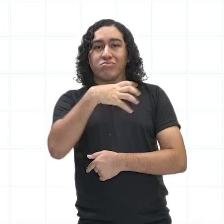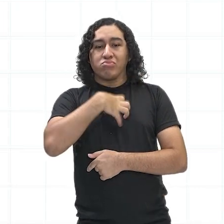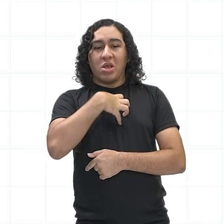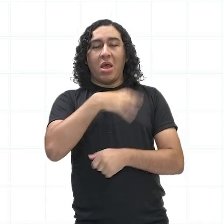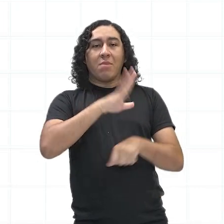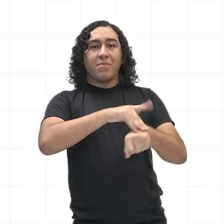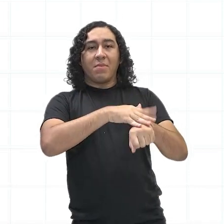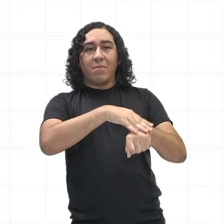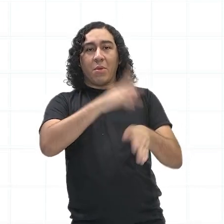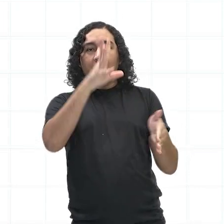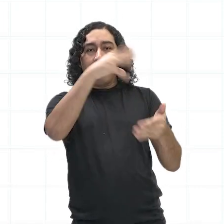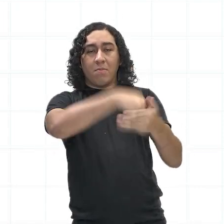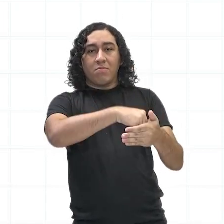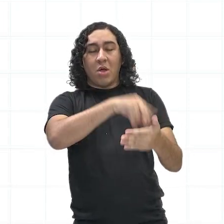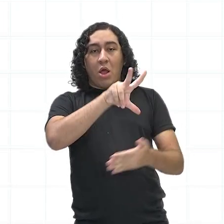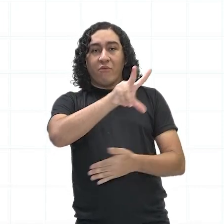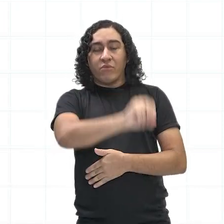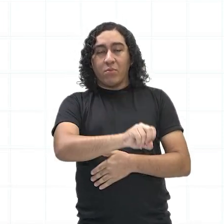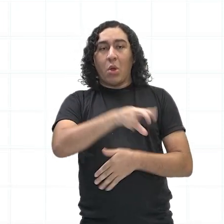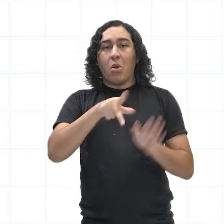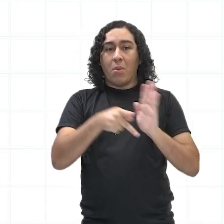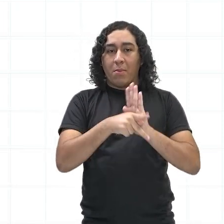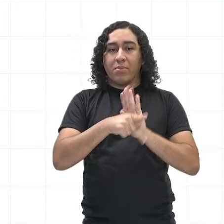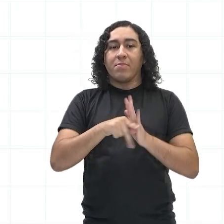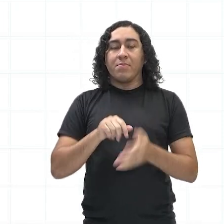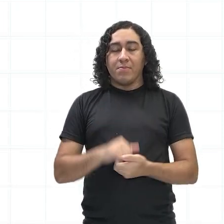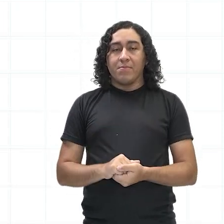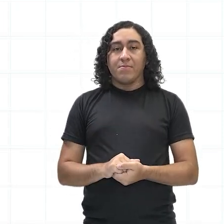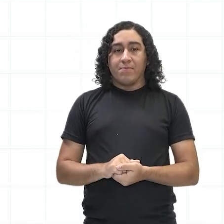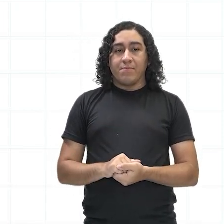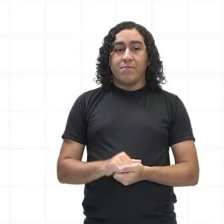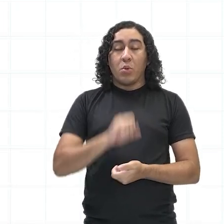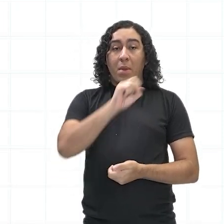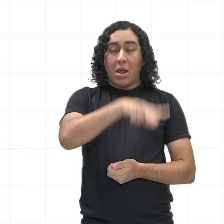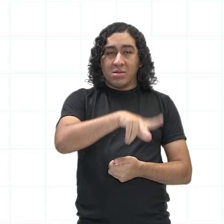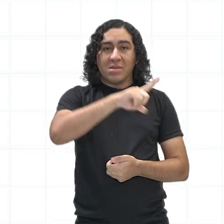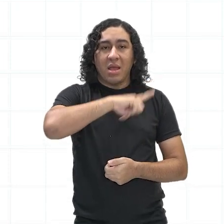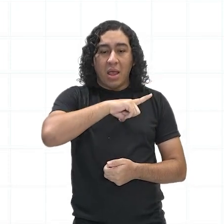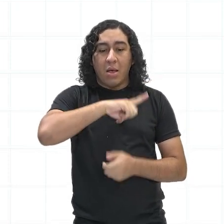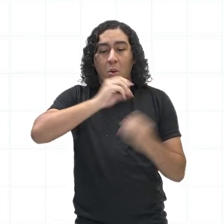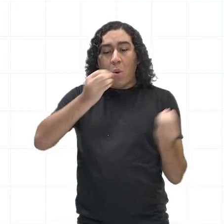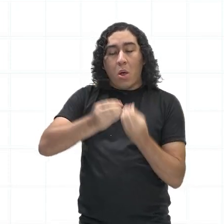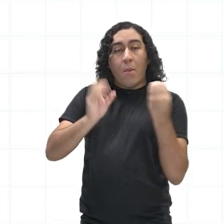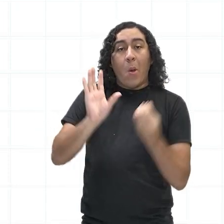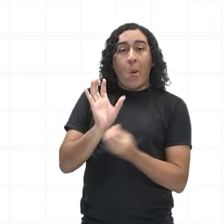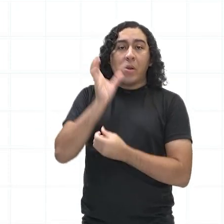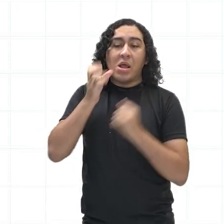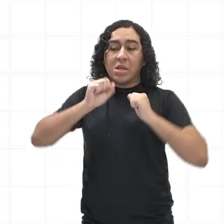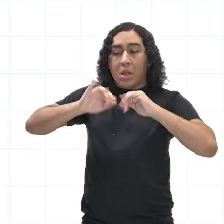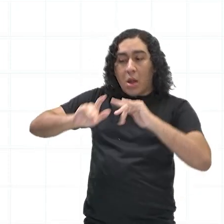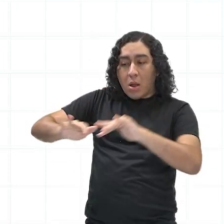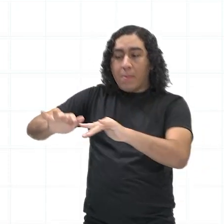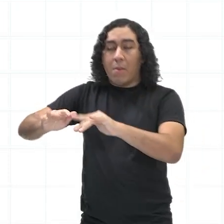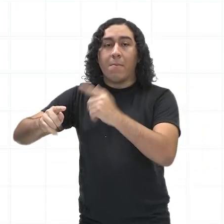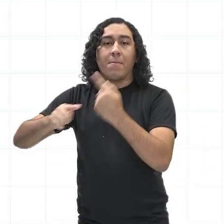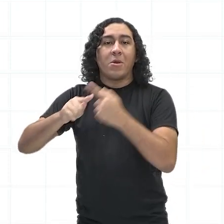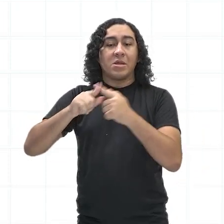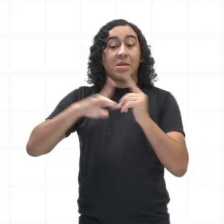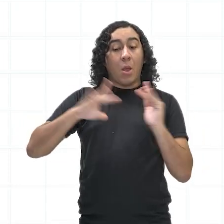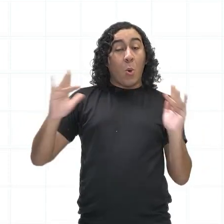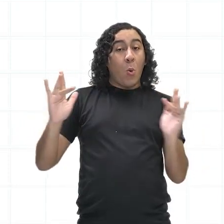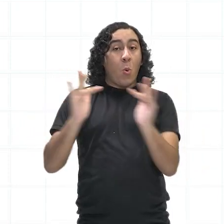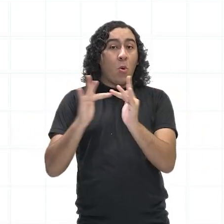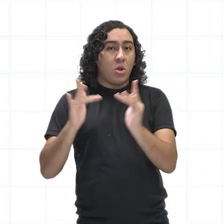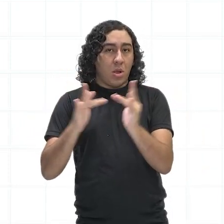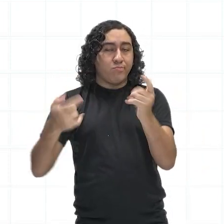as infecções sexualmente transmissíveis, como o nome já diz, elas vão ser transmitidas justamente por causa desse contato